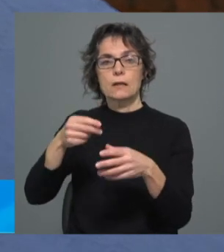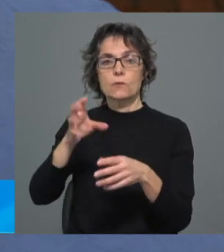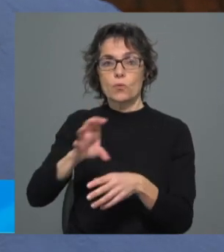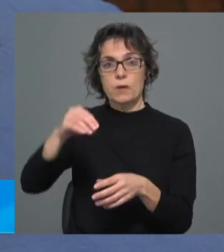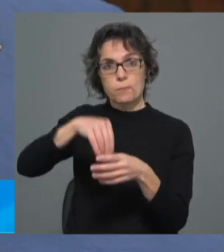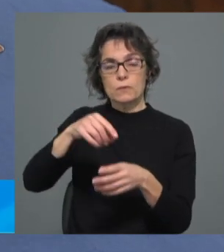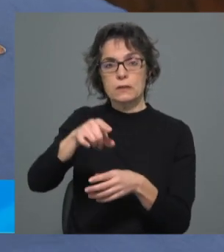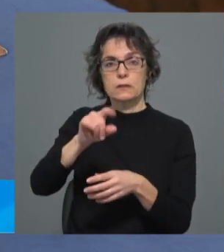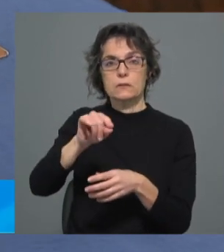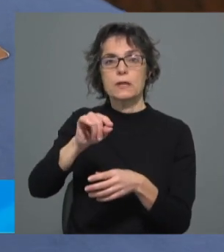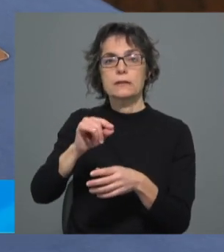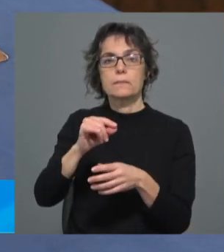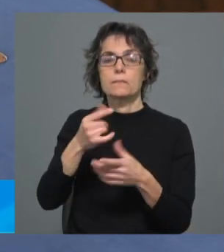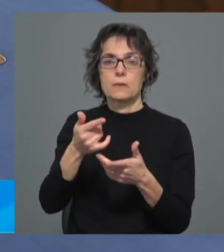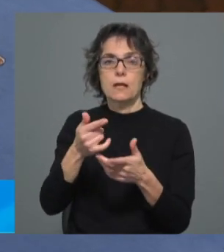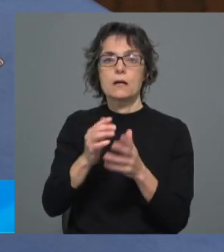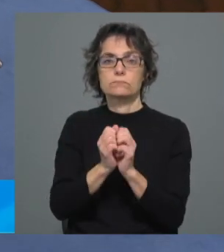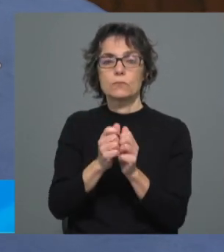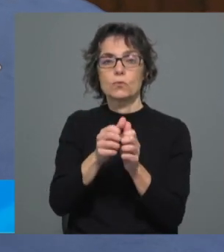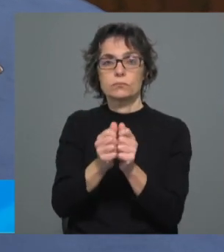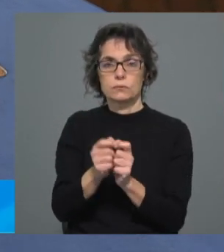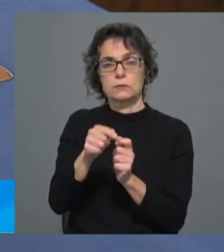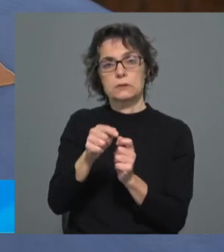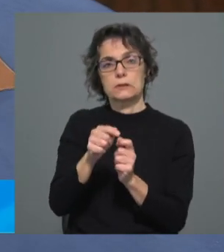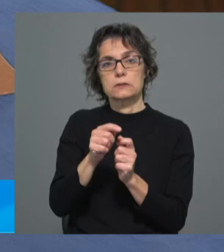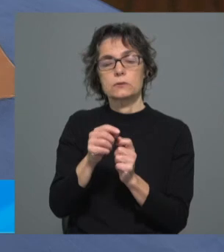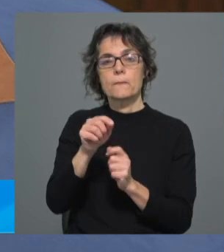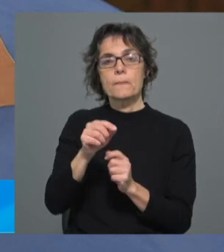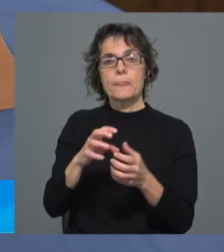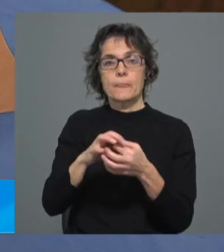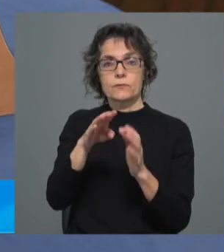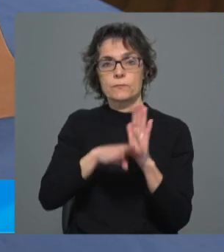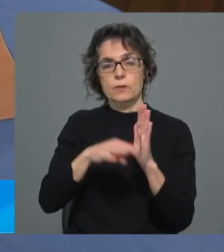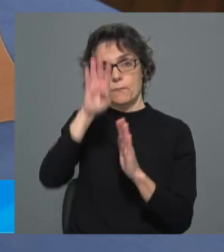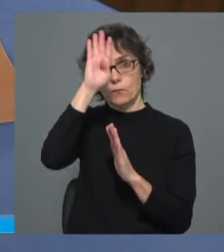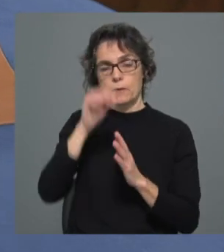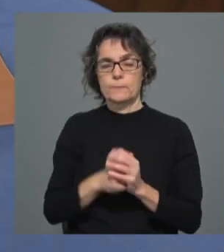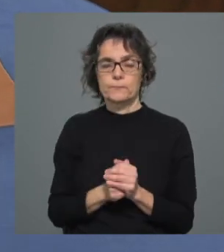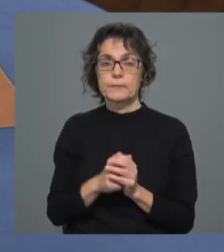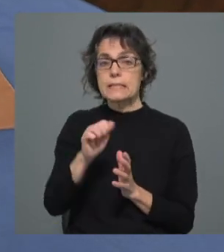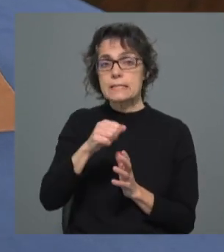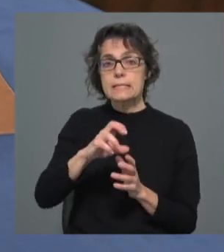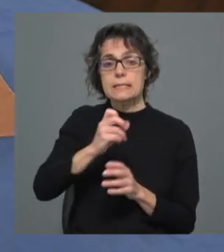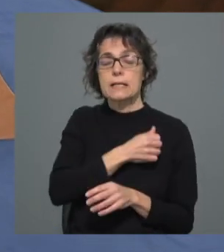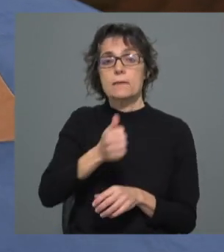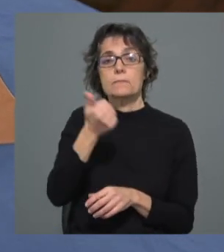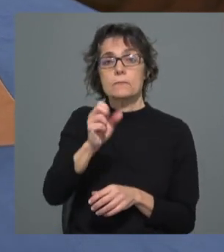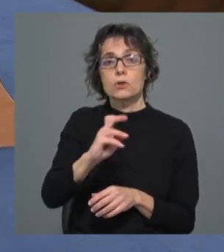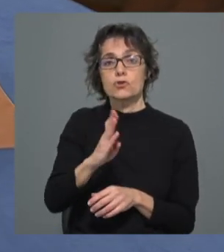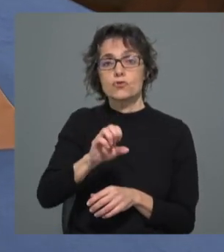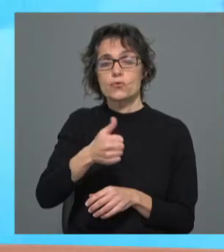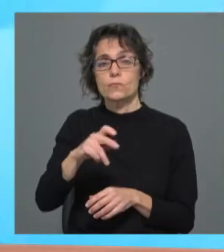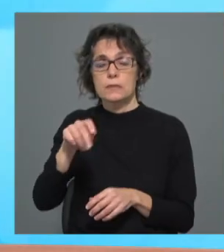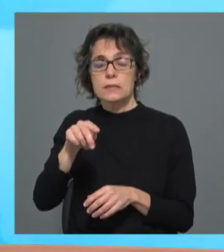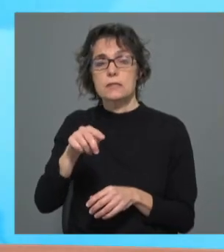uma oração ecuménica no programa da visita papal. Porque Juba era uma cidade pequena, de 60 mil